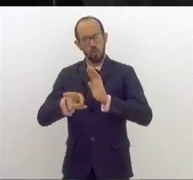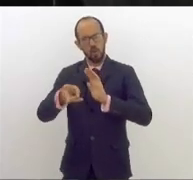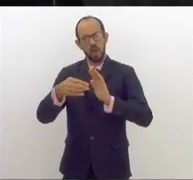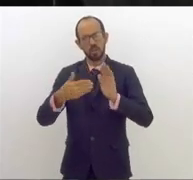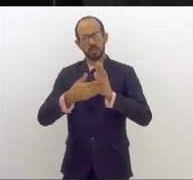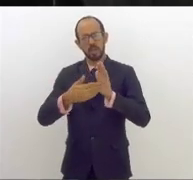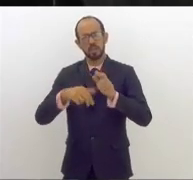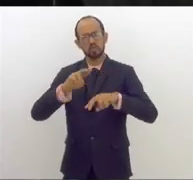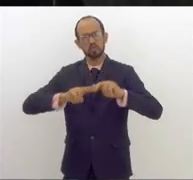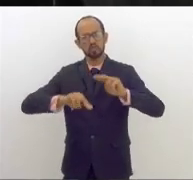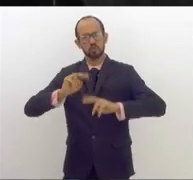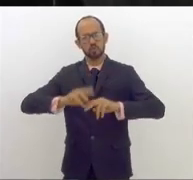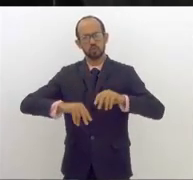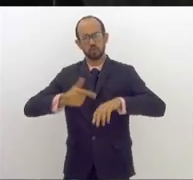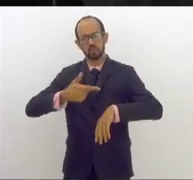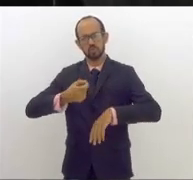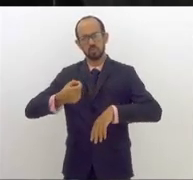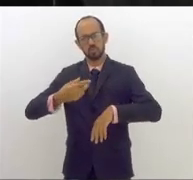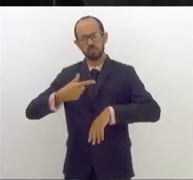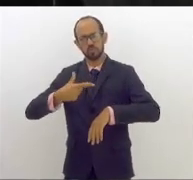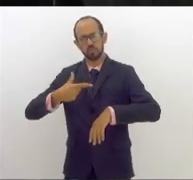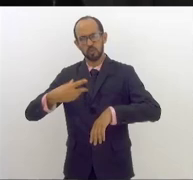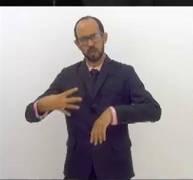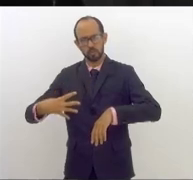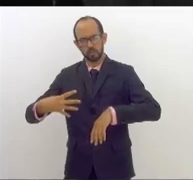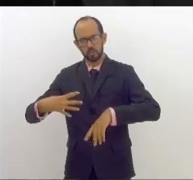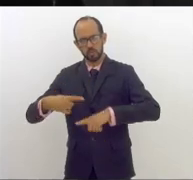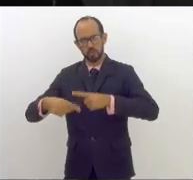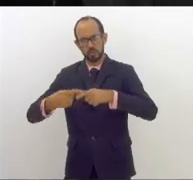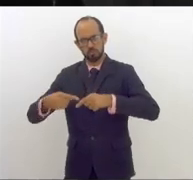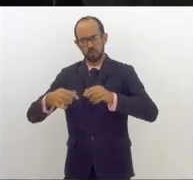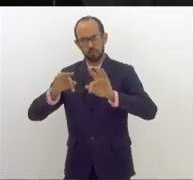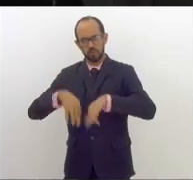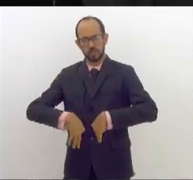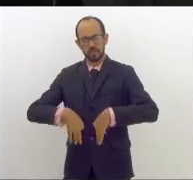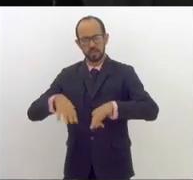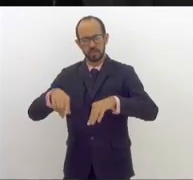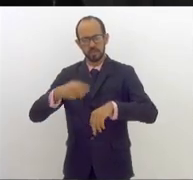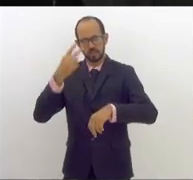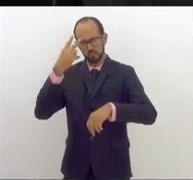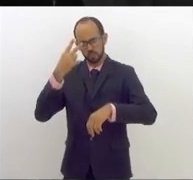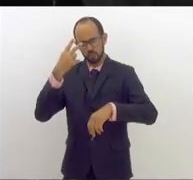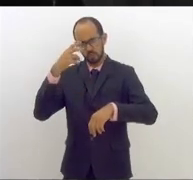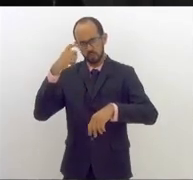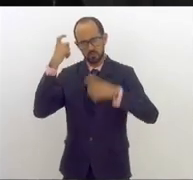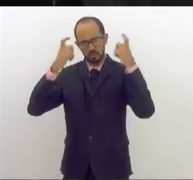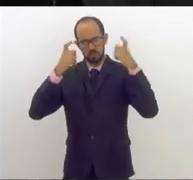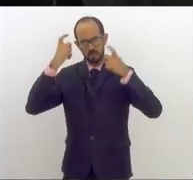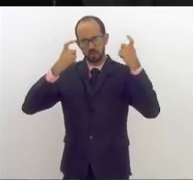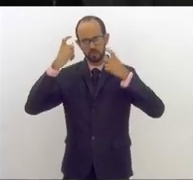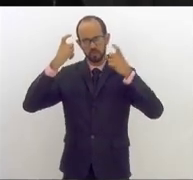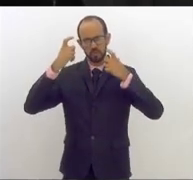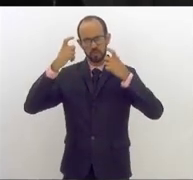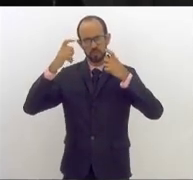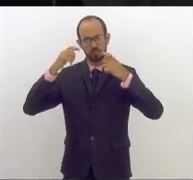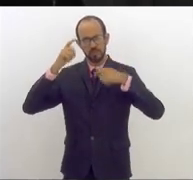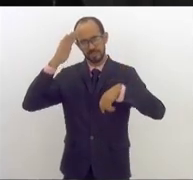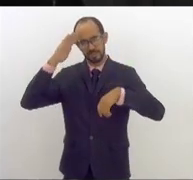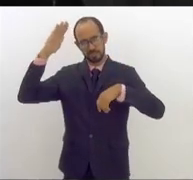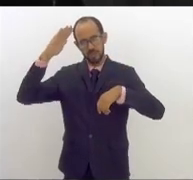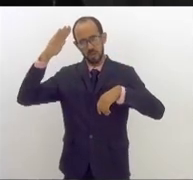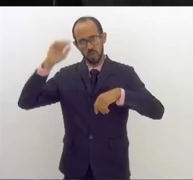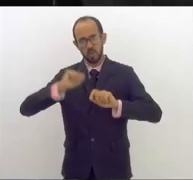2024 a partir daí eh declinadas essas duas preocupações de estruturas macro estruturais o caráter sistêmico